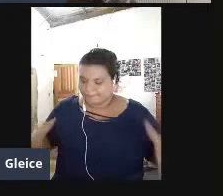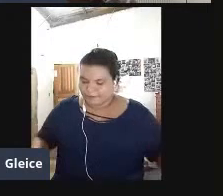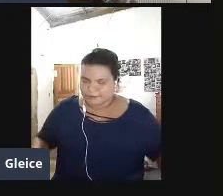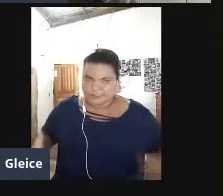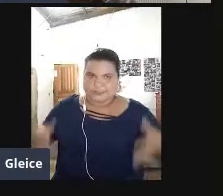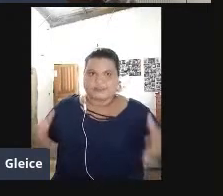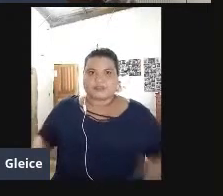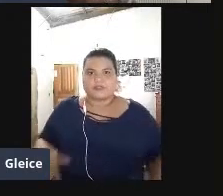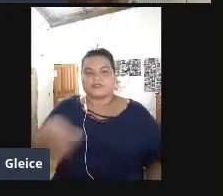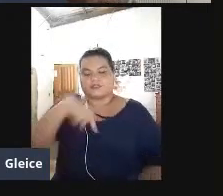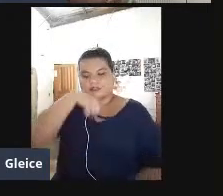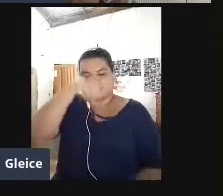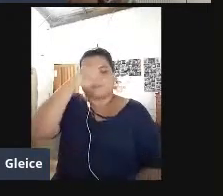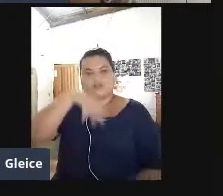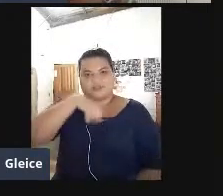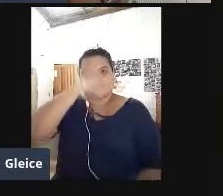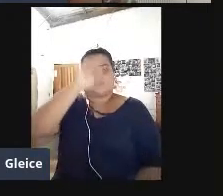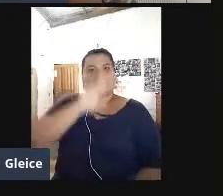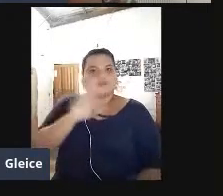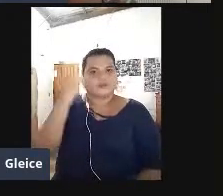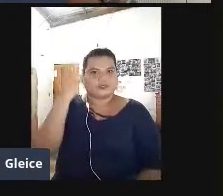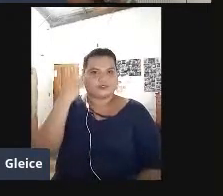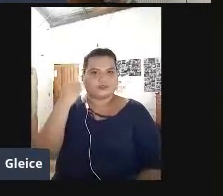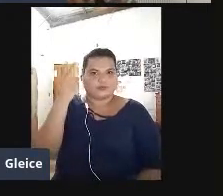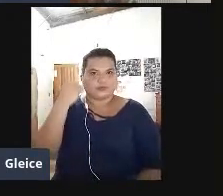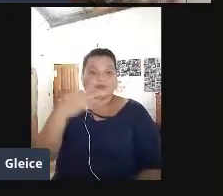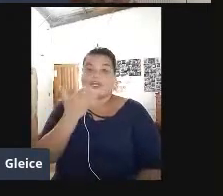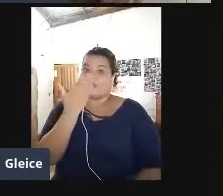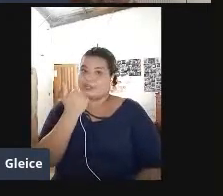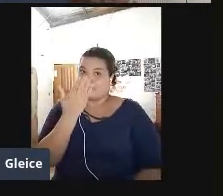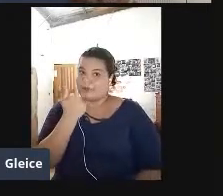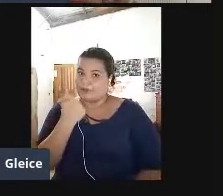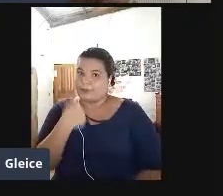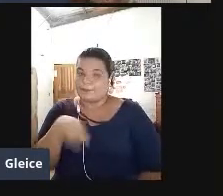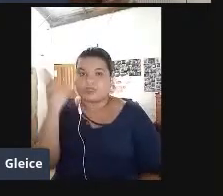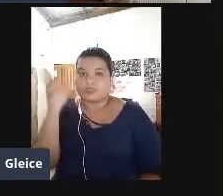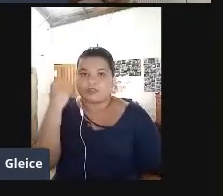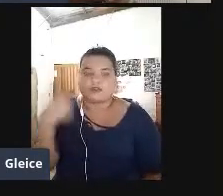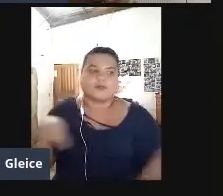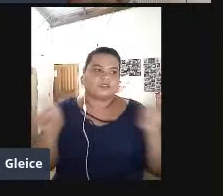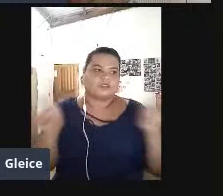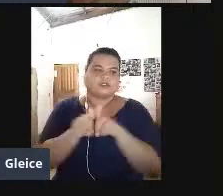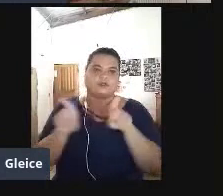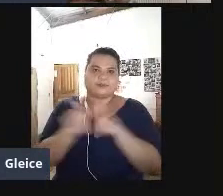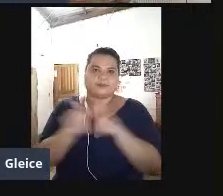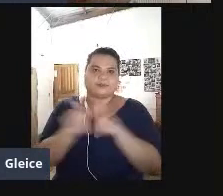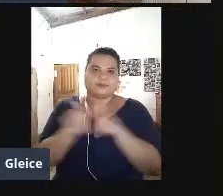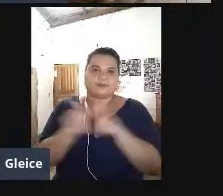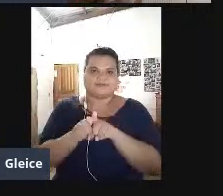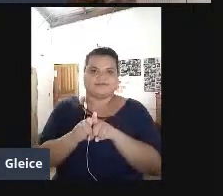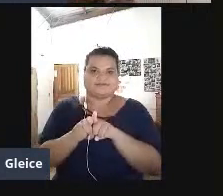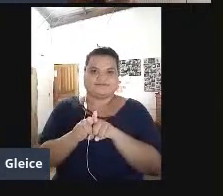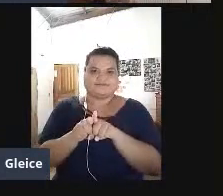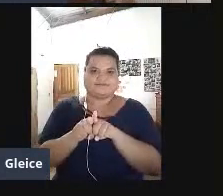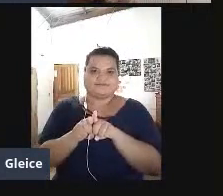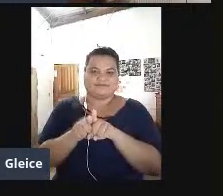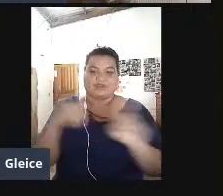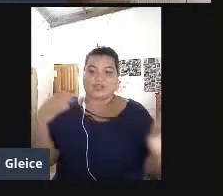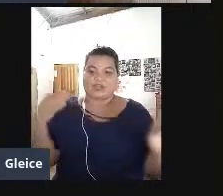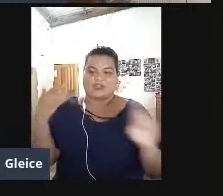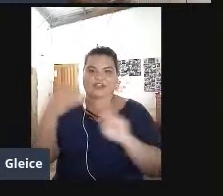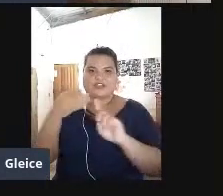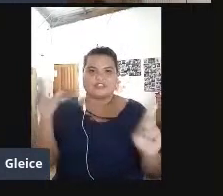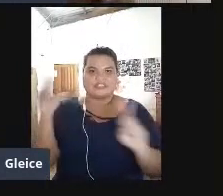ar ambiente pelo nariz e comendo pela boca. Esse é o tipo de ganho que a gente não consegue nem descrever, porque